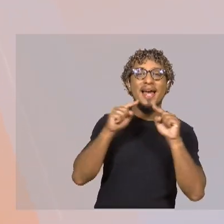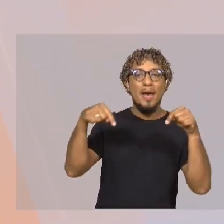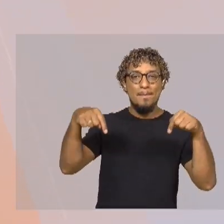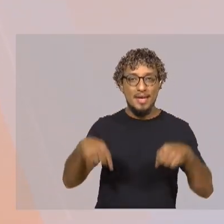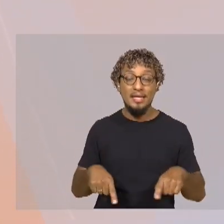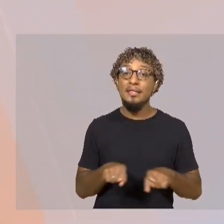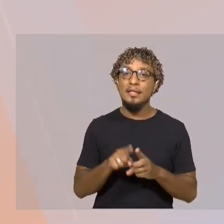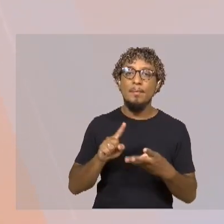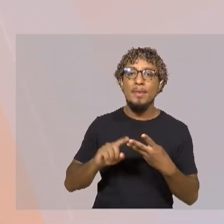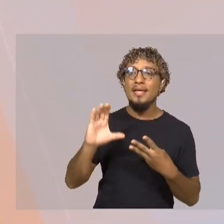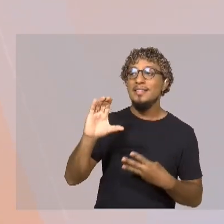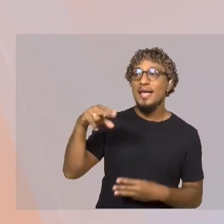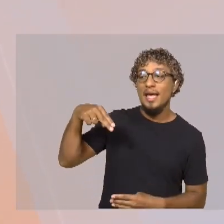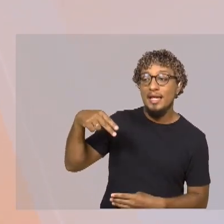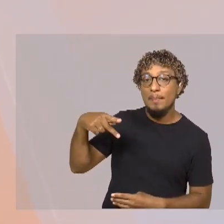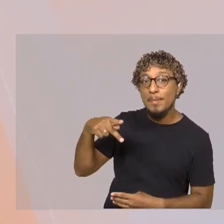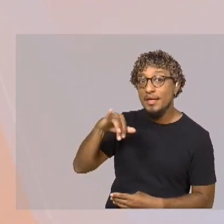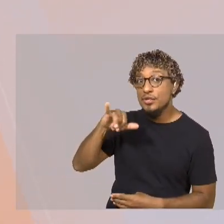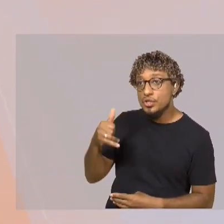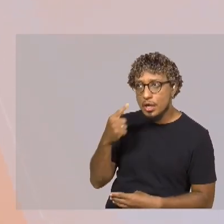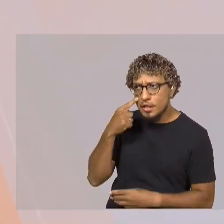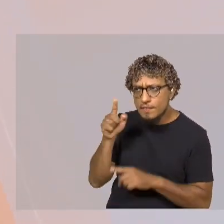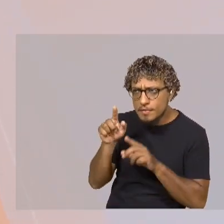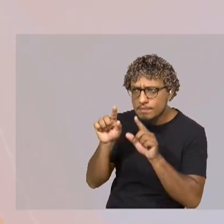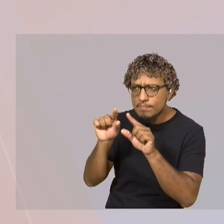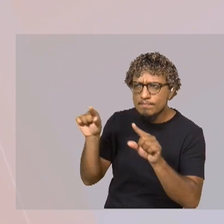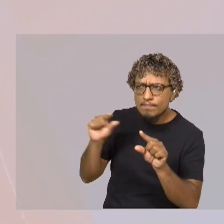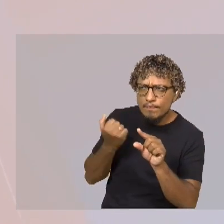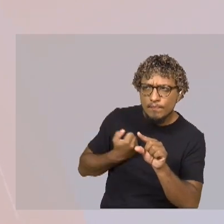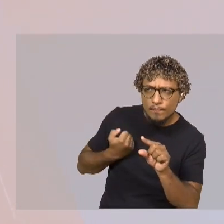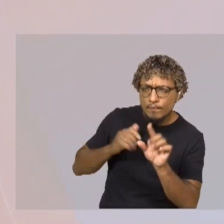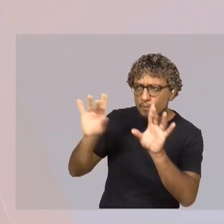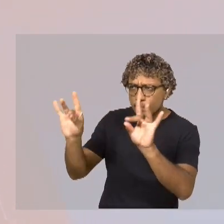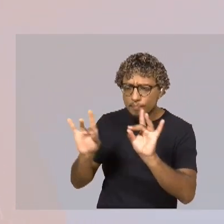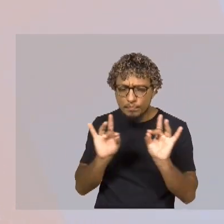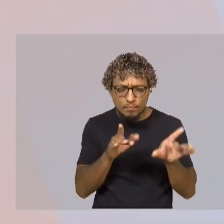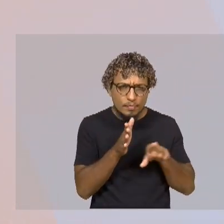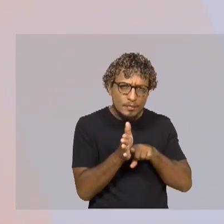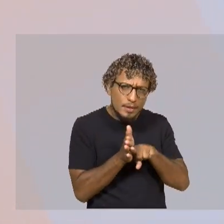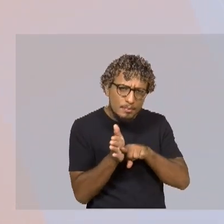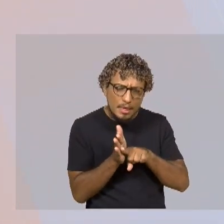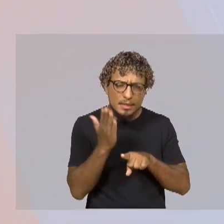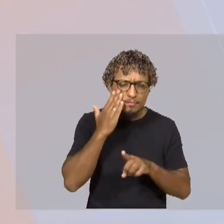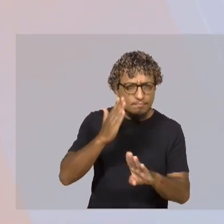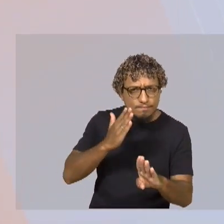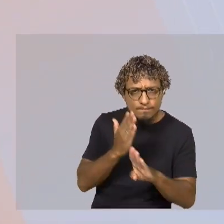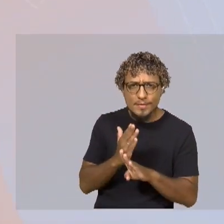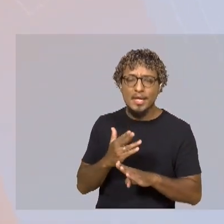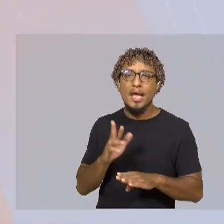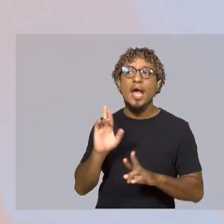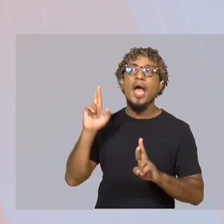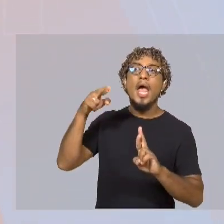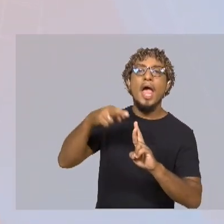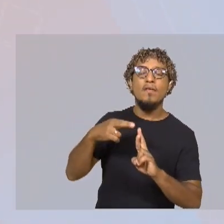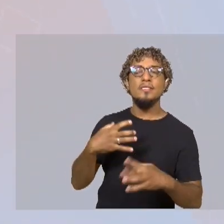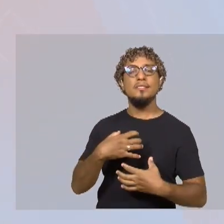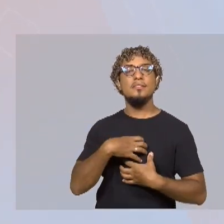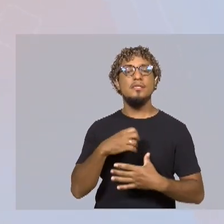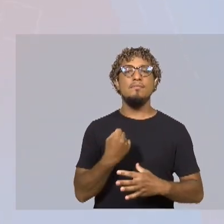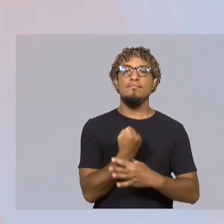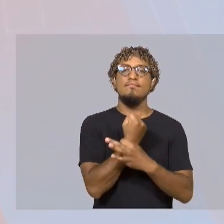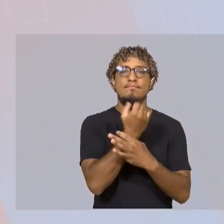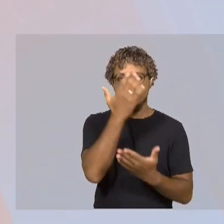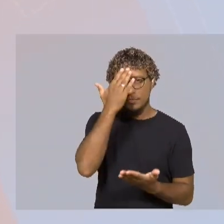empresa, pesquisa pelaquele CNPJ, veja se é confiável e procure referências para que você tenha mais proteção e